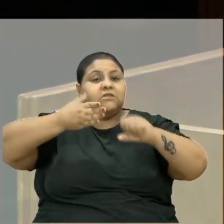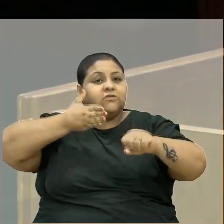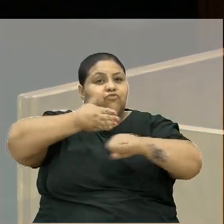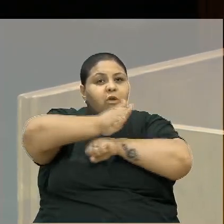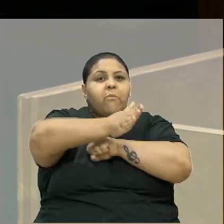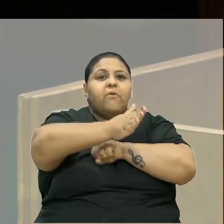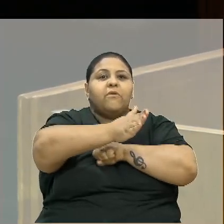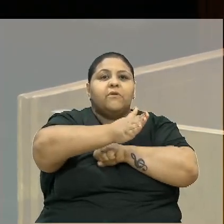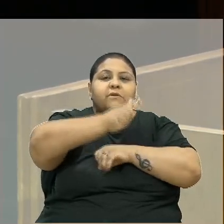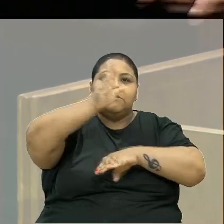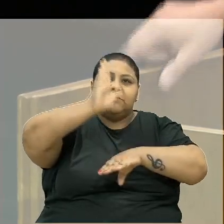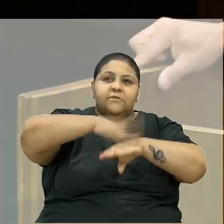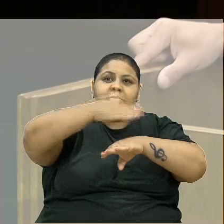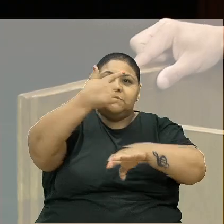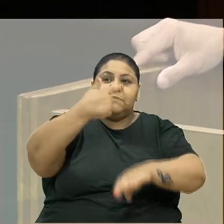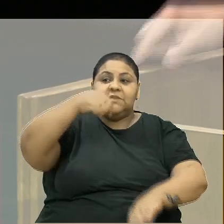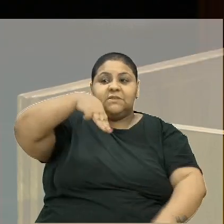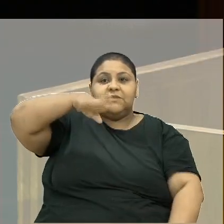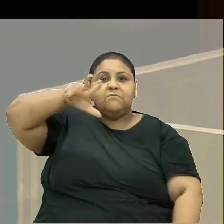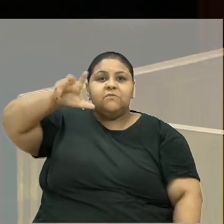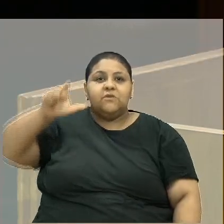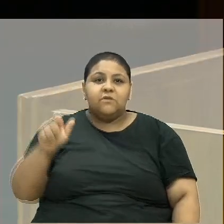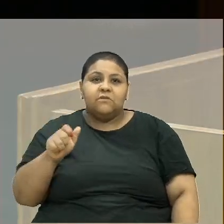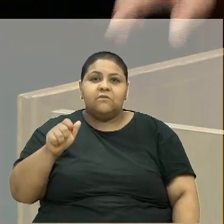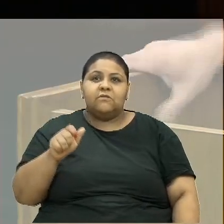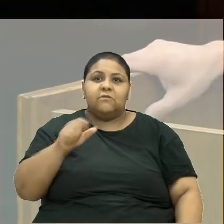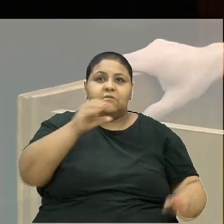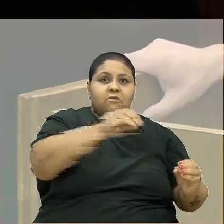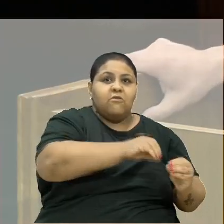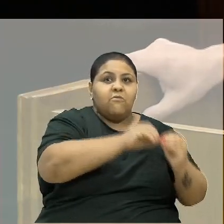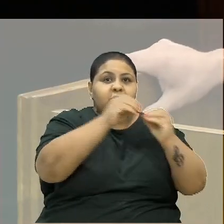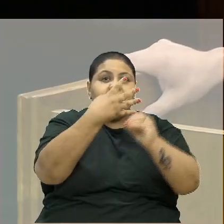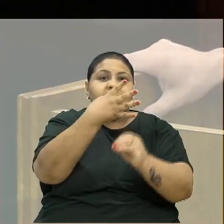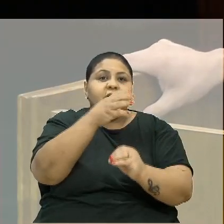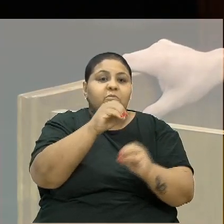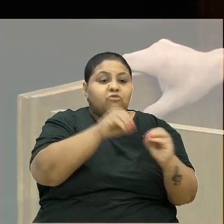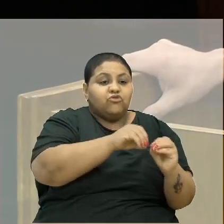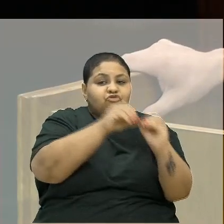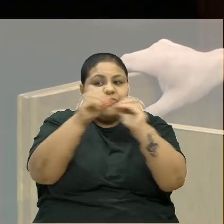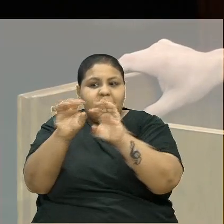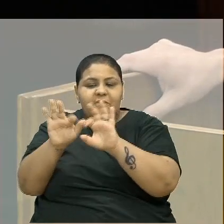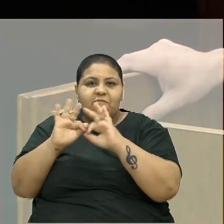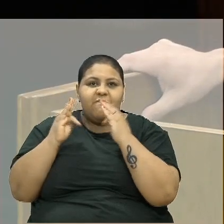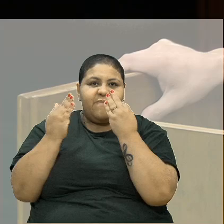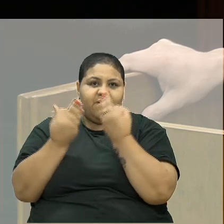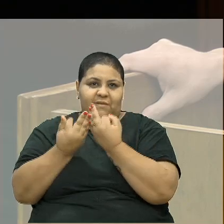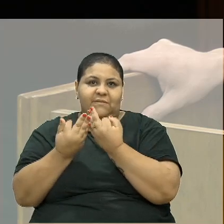aqui mais de 7 milhões para a remoção de 40 famílias que estão em torno daquele valão.